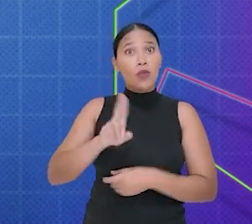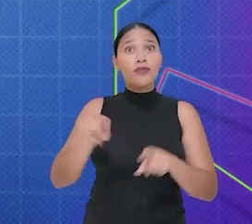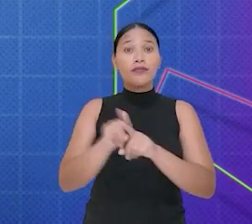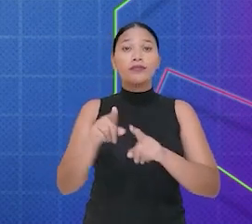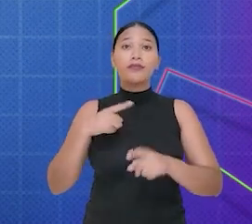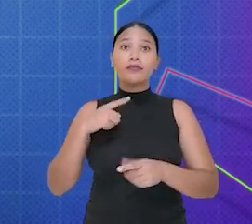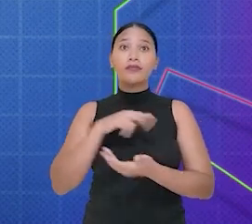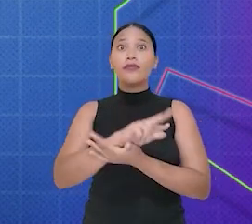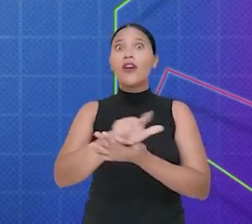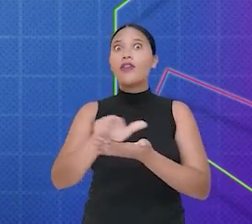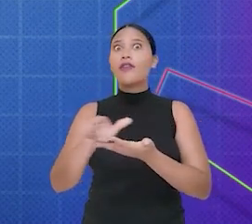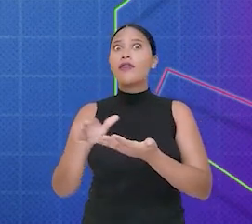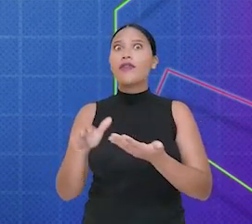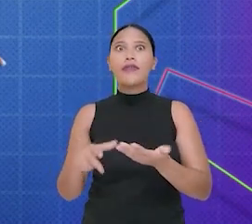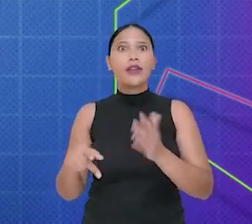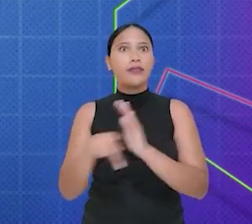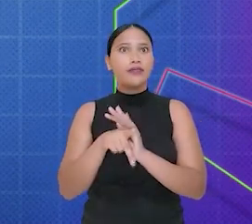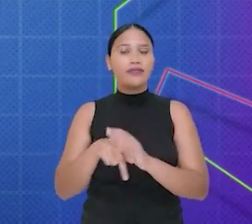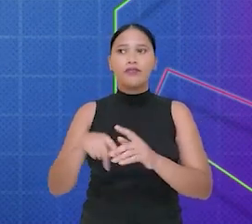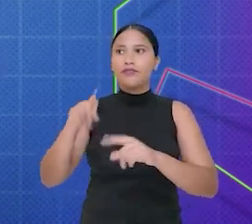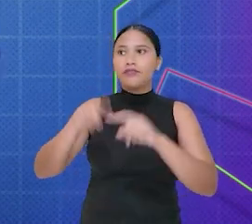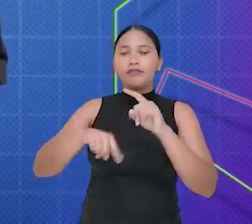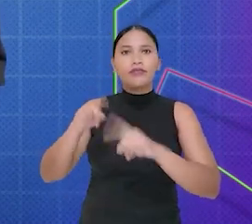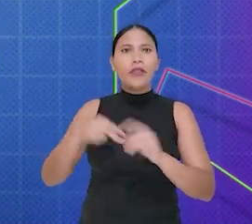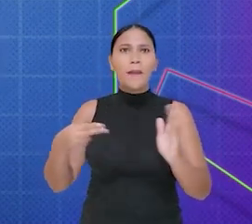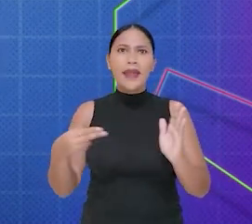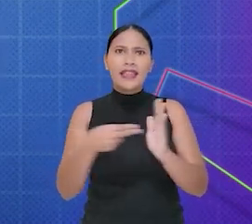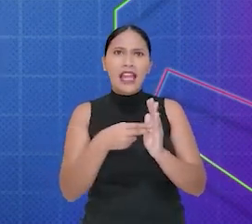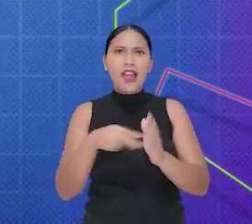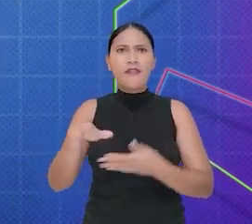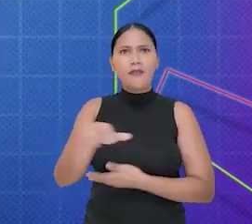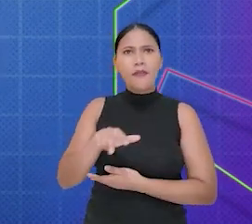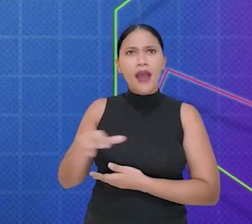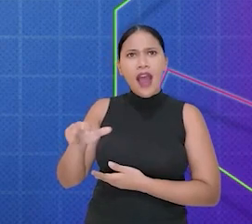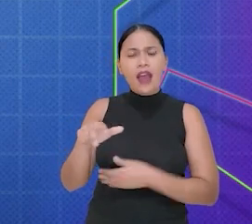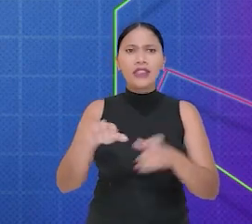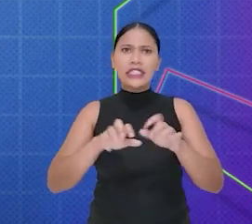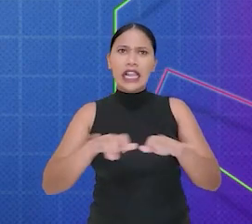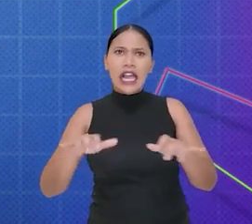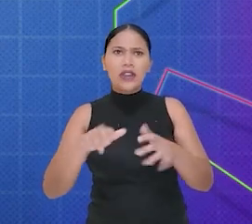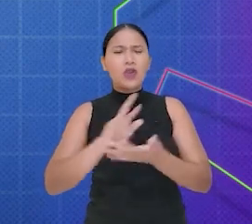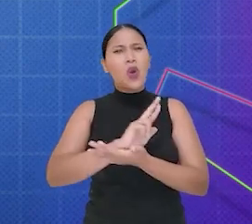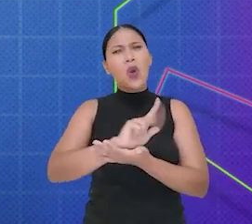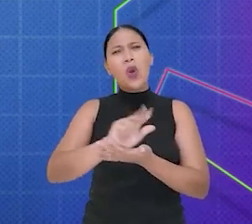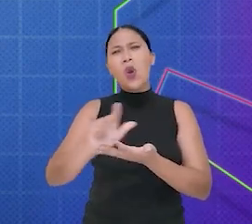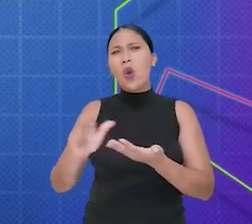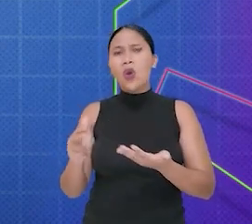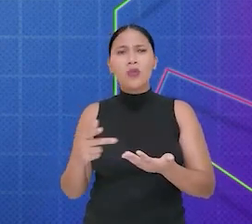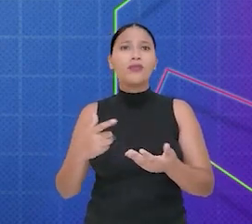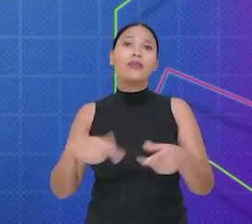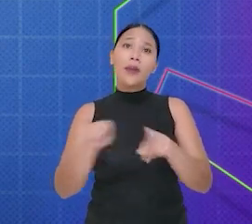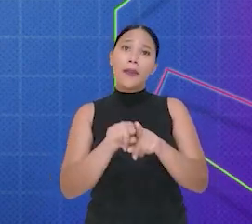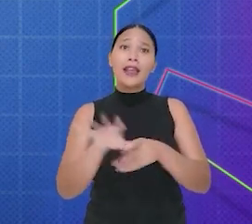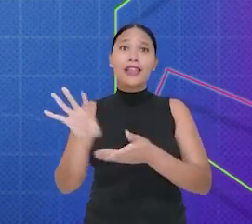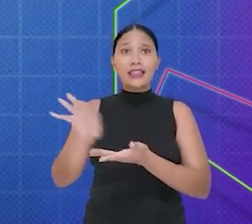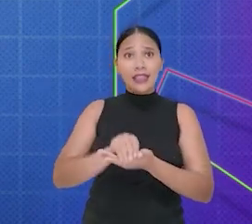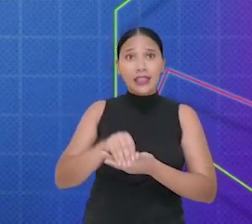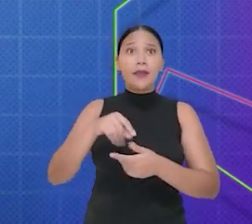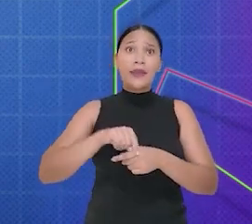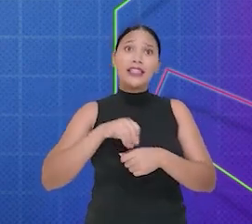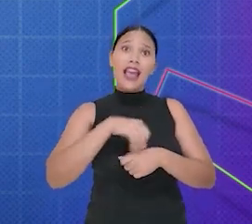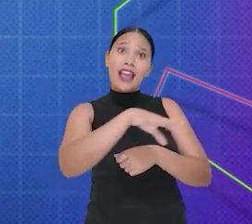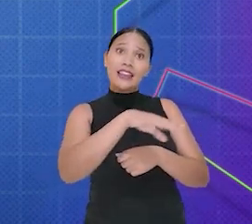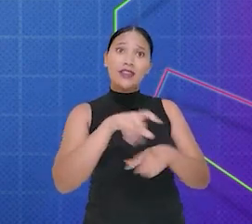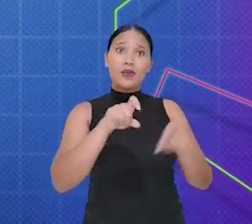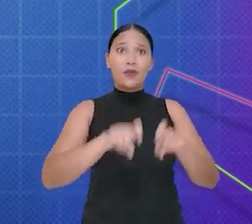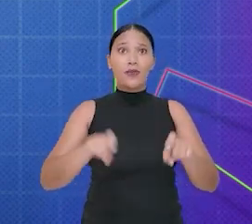fáceis de usar e suportam uma grande variedade de dispositivos, como pendrives, mouses, teclados e outros dispositivos de entrada e também